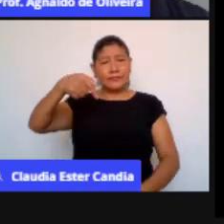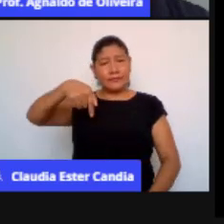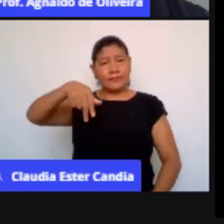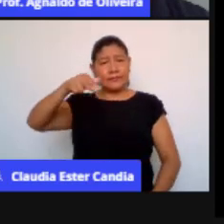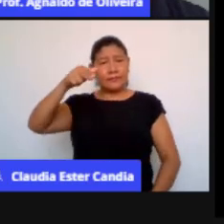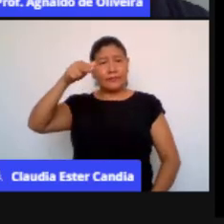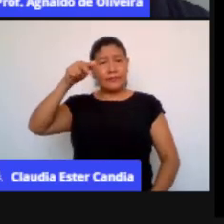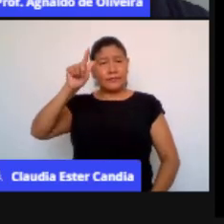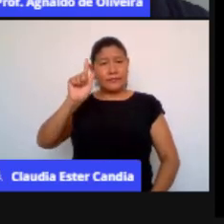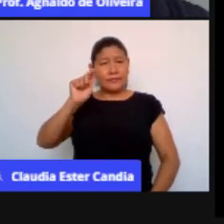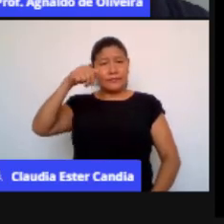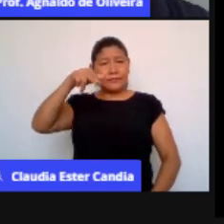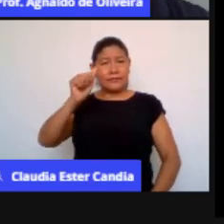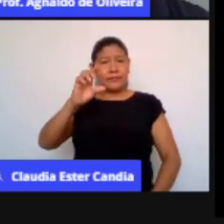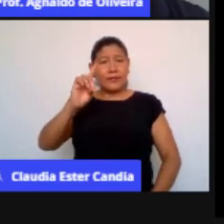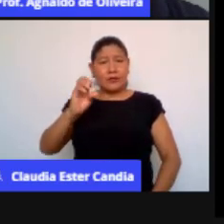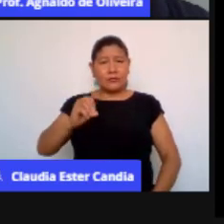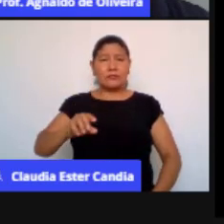Então,